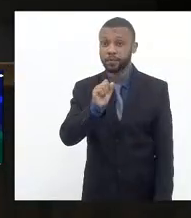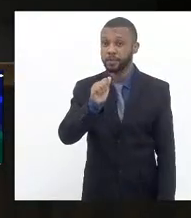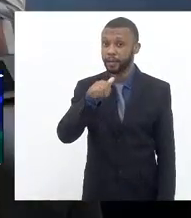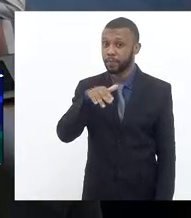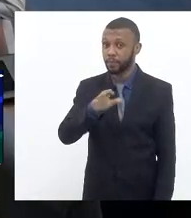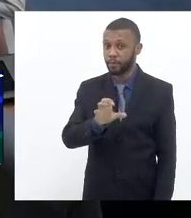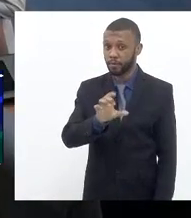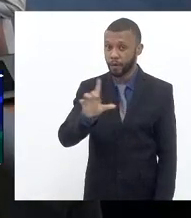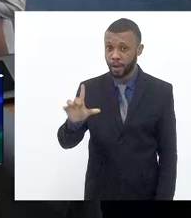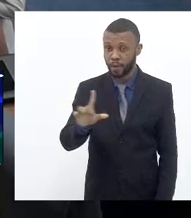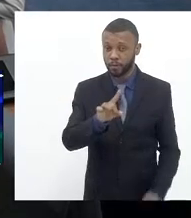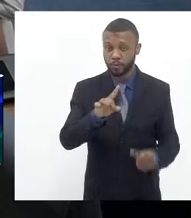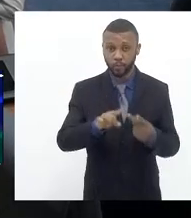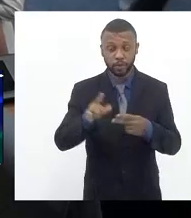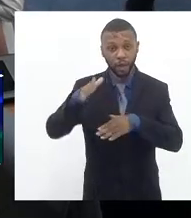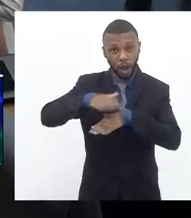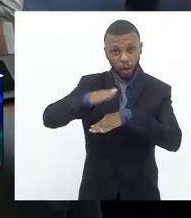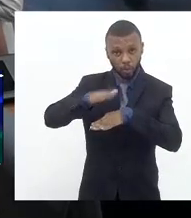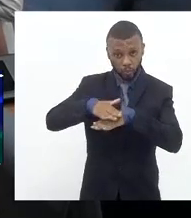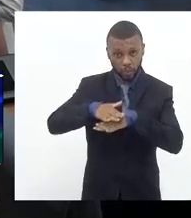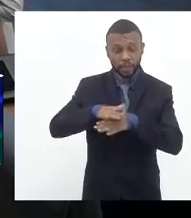Renata.